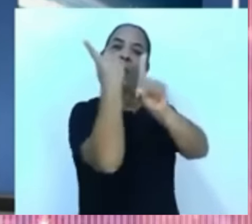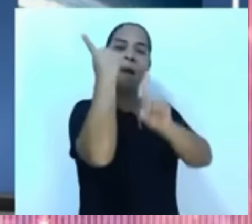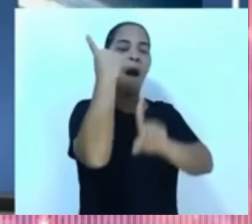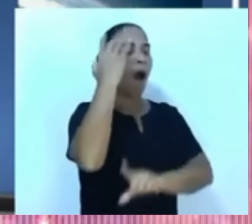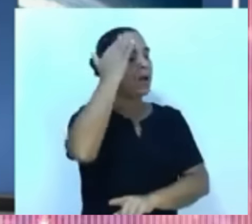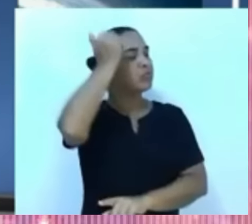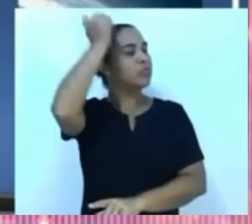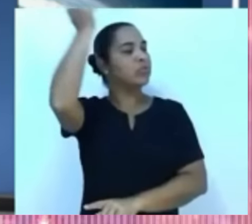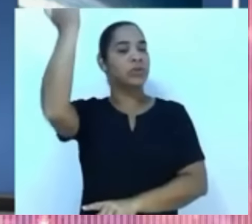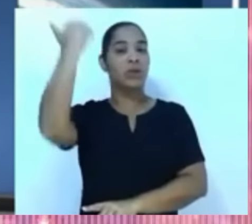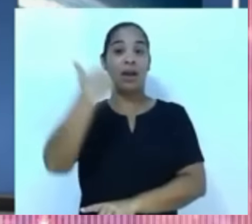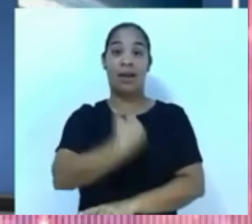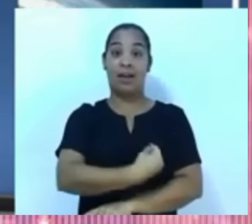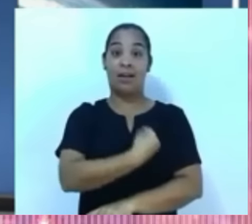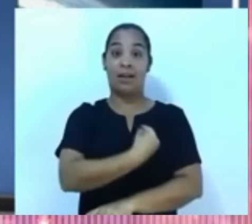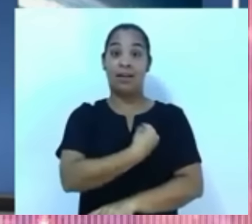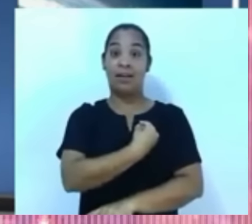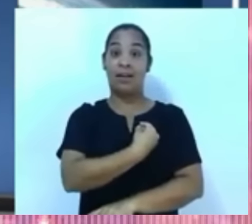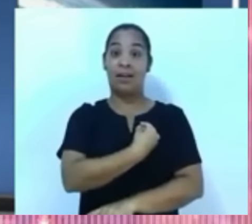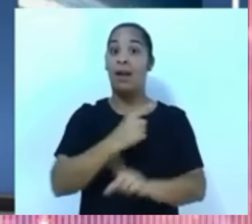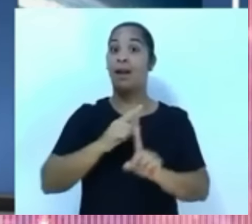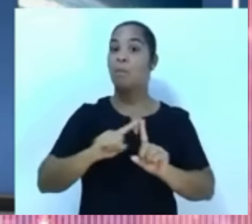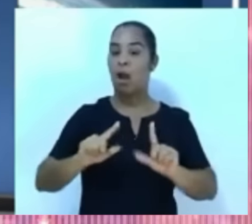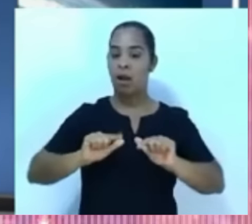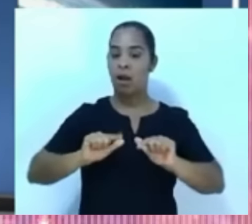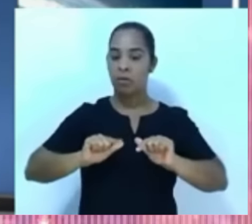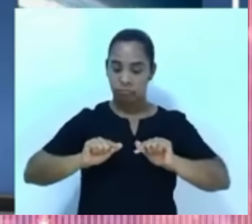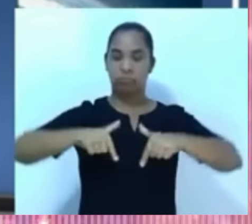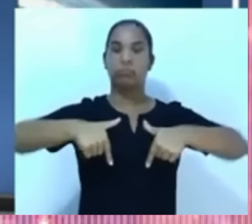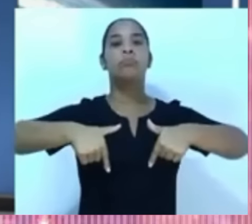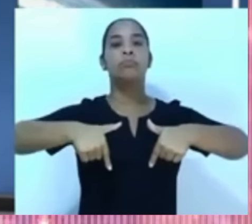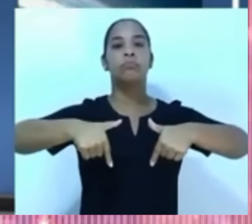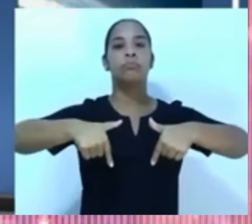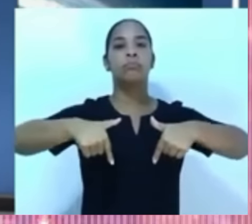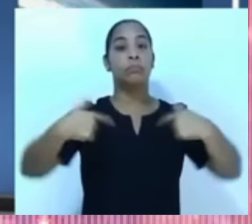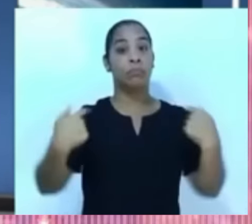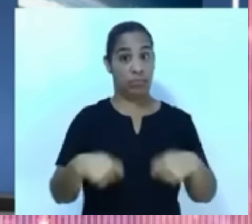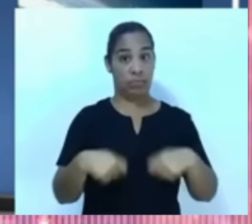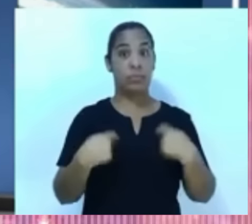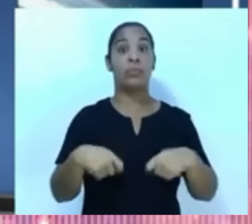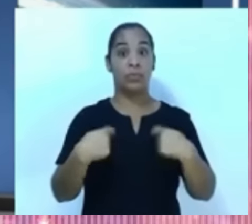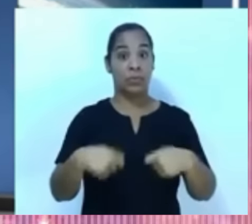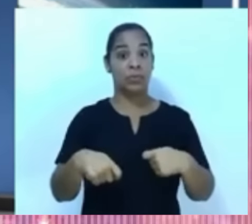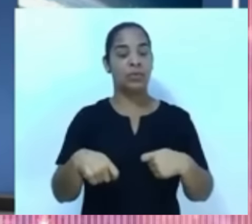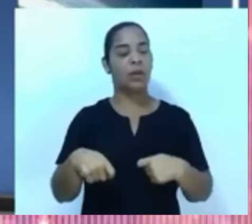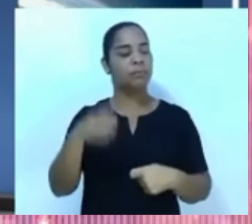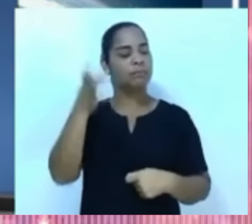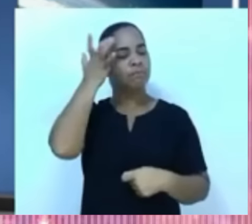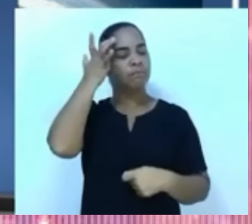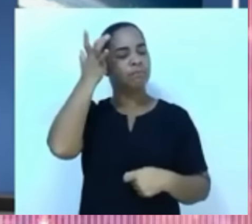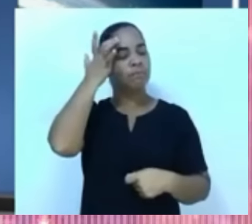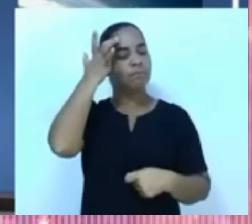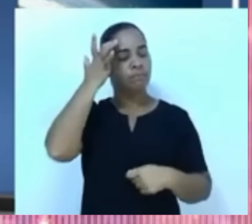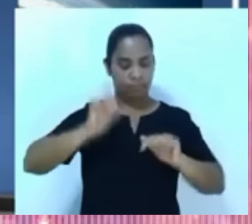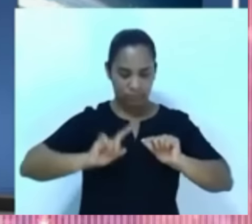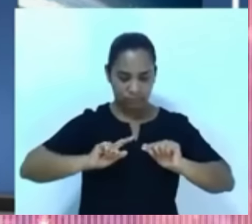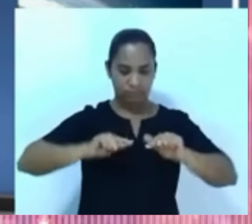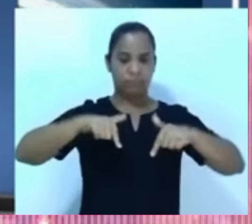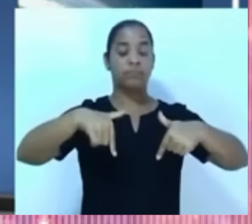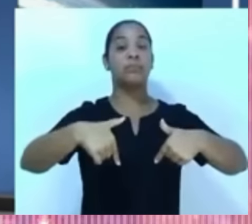ação mas a ação que nobilita a ação que a amadurece a ação que proporciona o